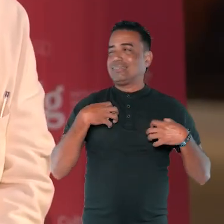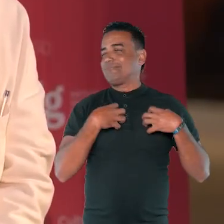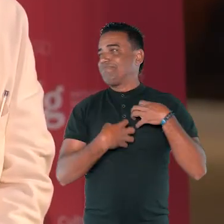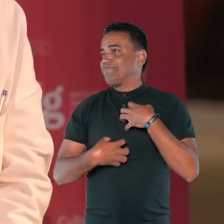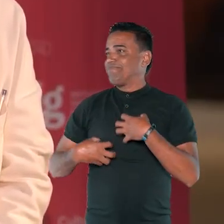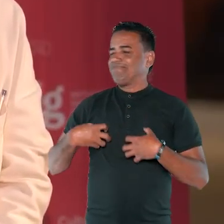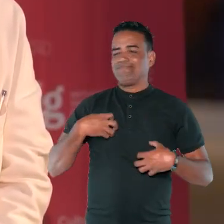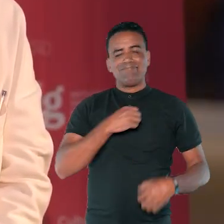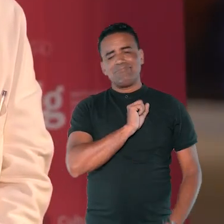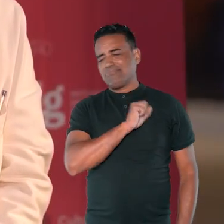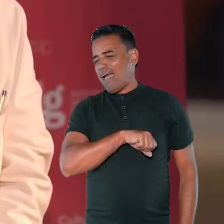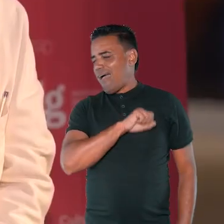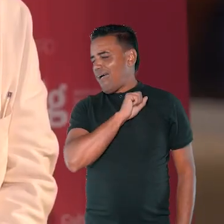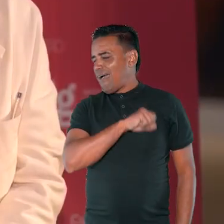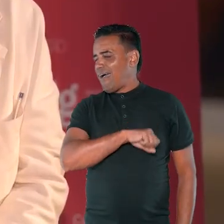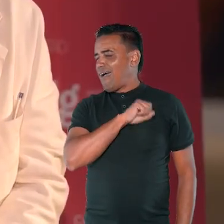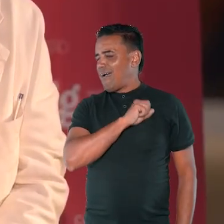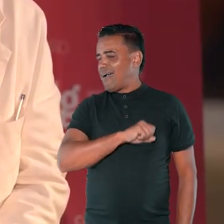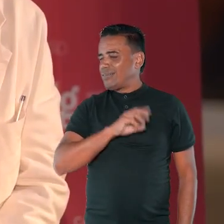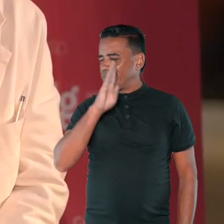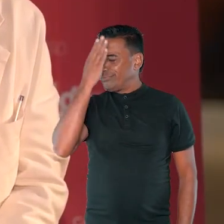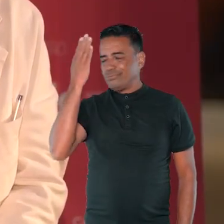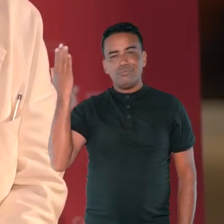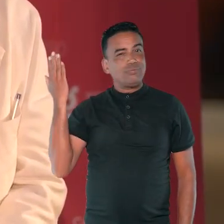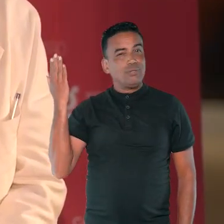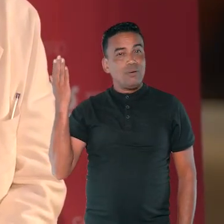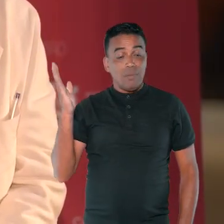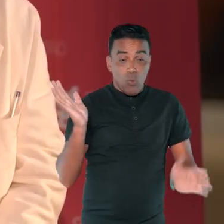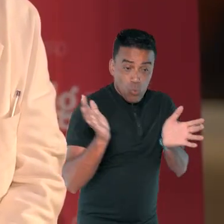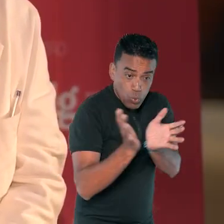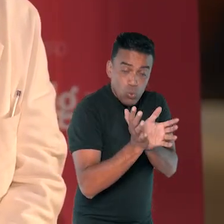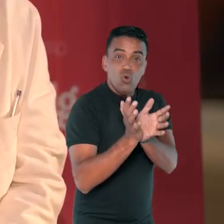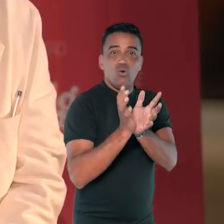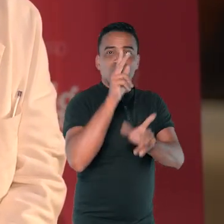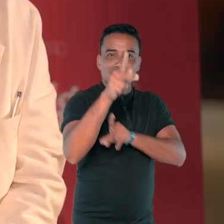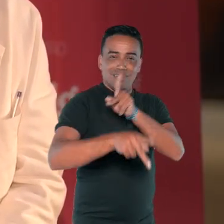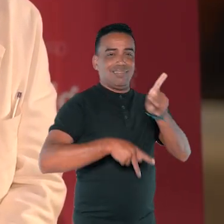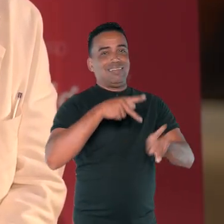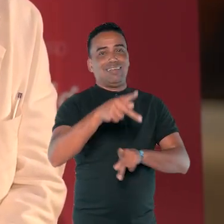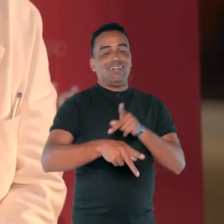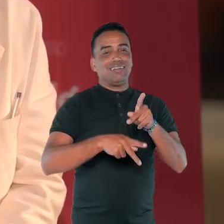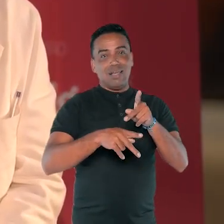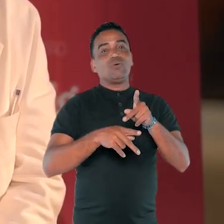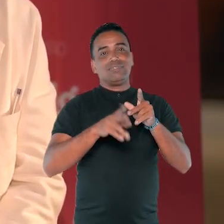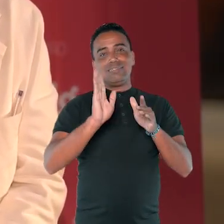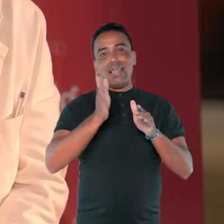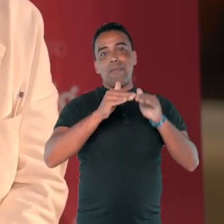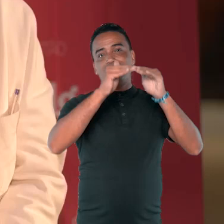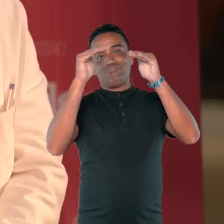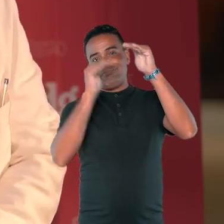parcela da população que sempre teve no andar de baixo e